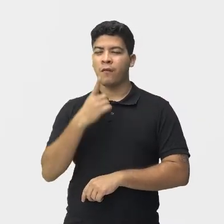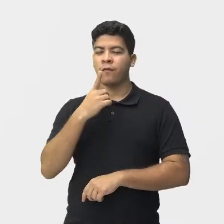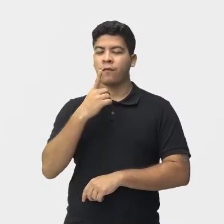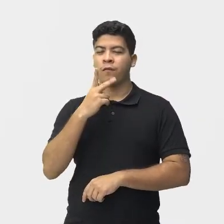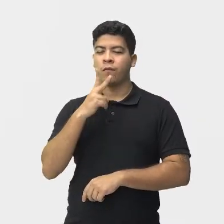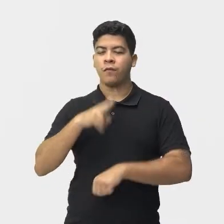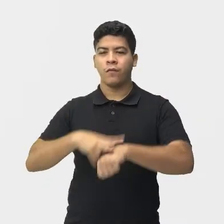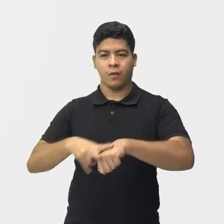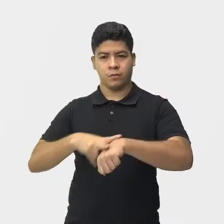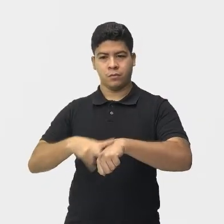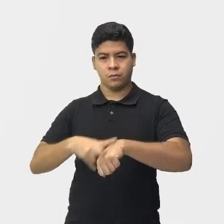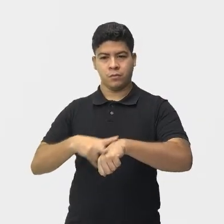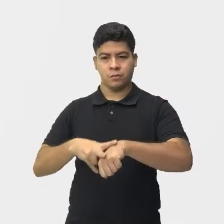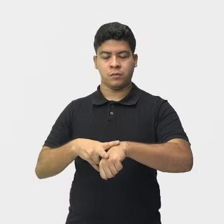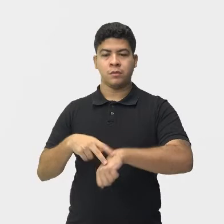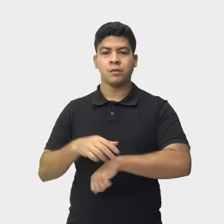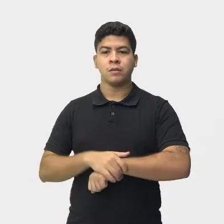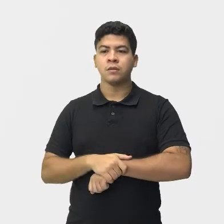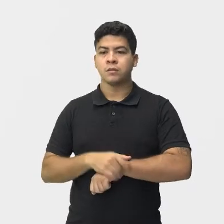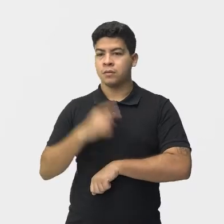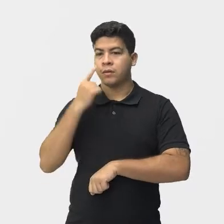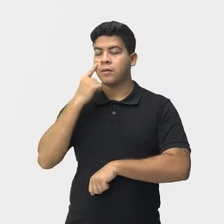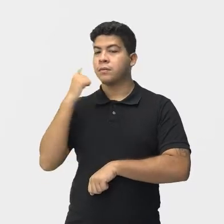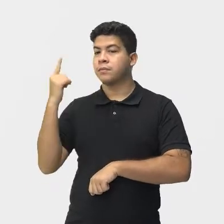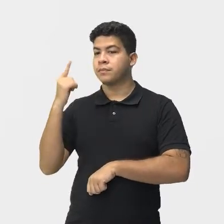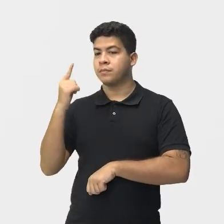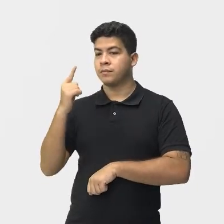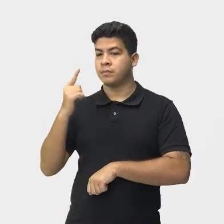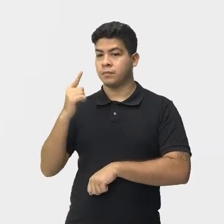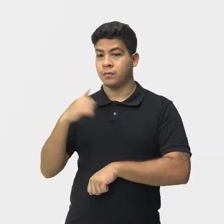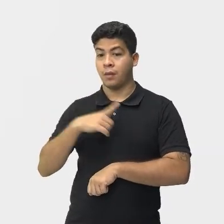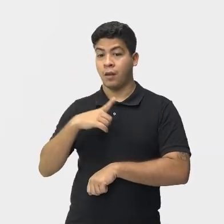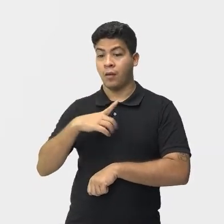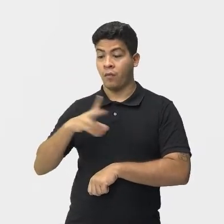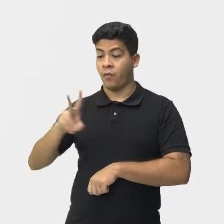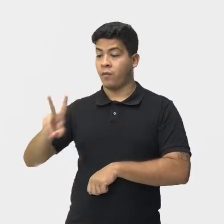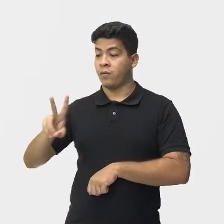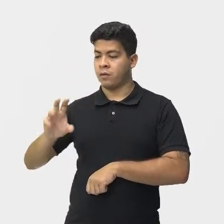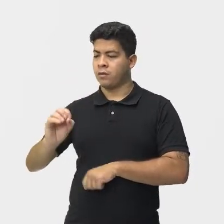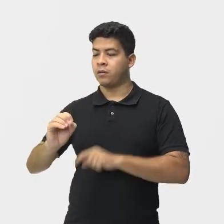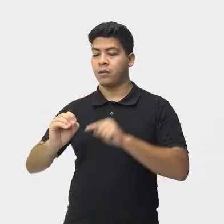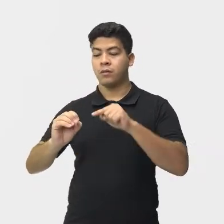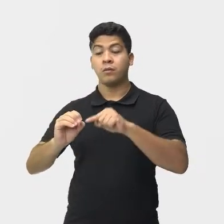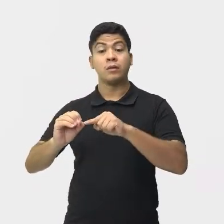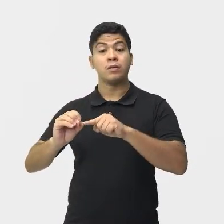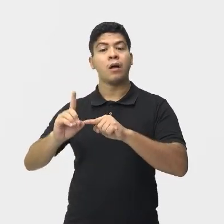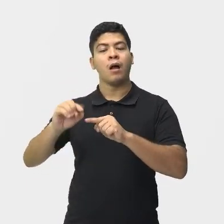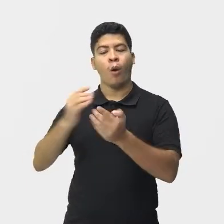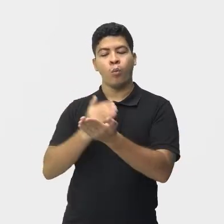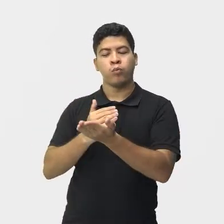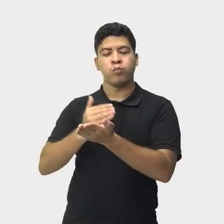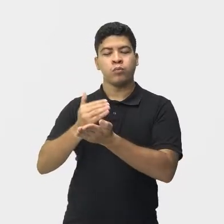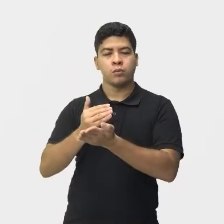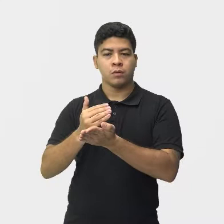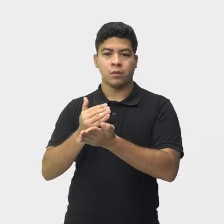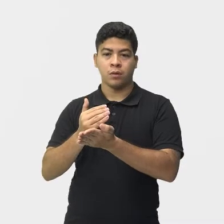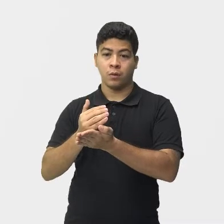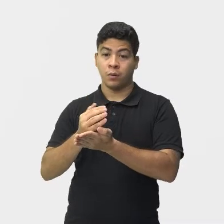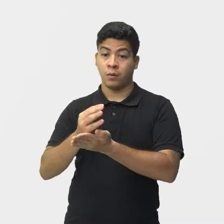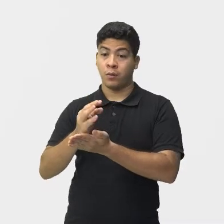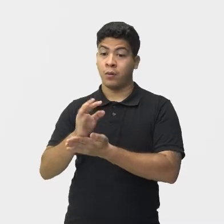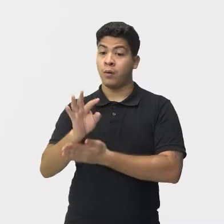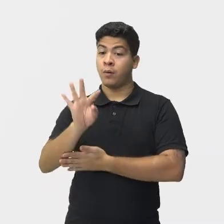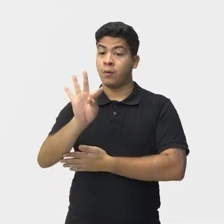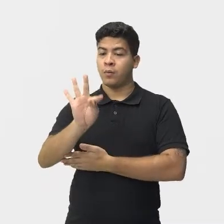nosso gráfico, né? Então veja que aqui nós temos o ponto inicial, que é a velocidade inicial, e aqui a velocidade final, e aqui o